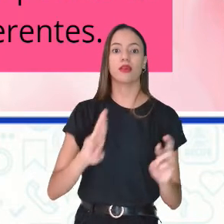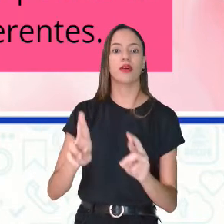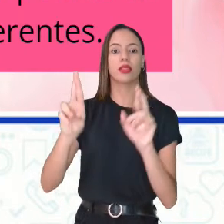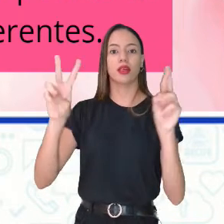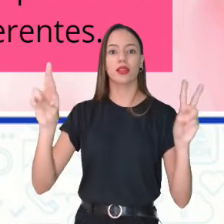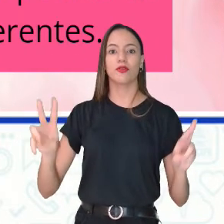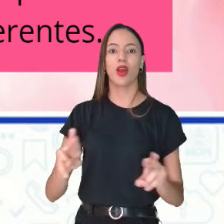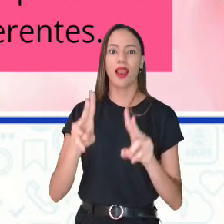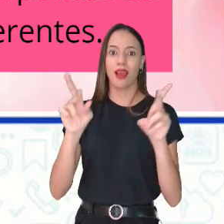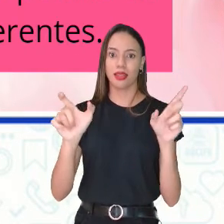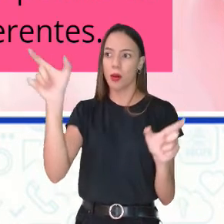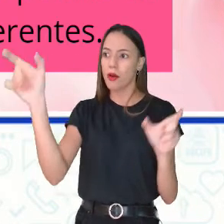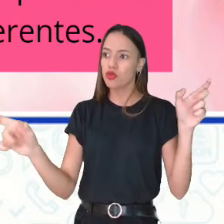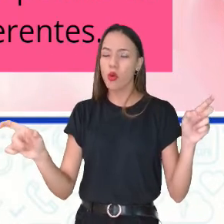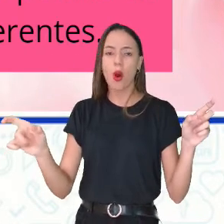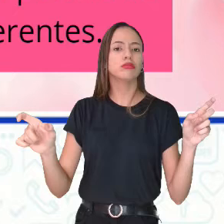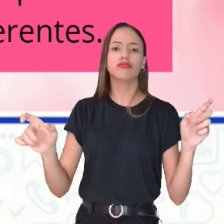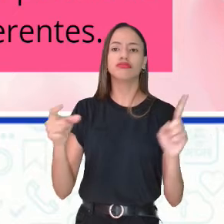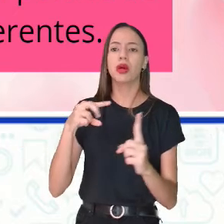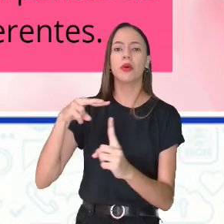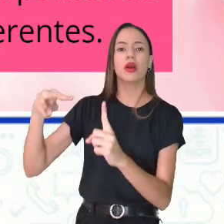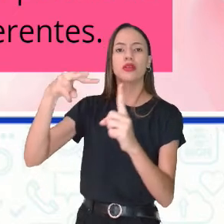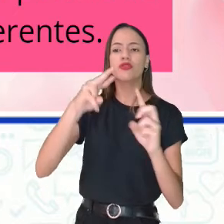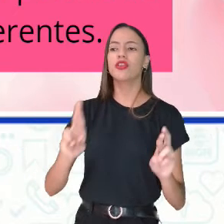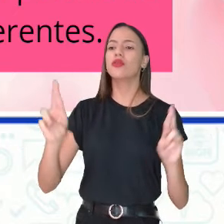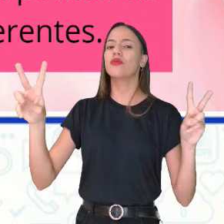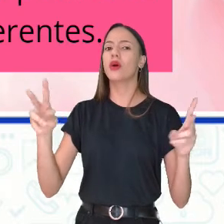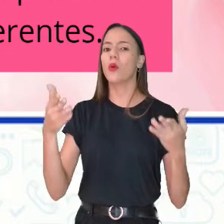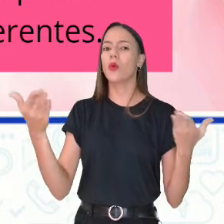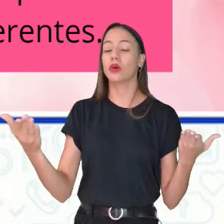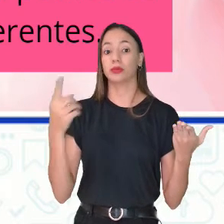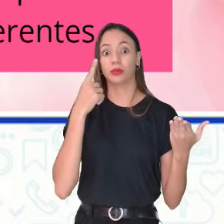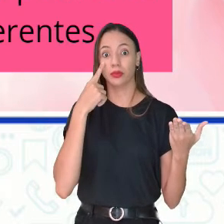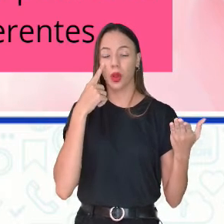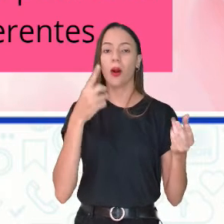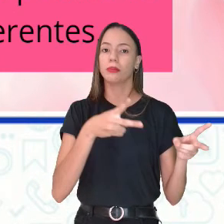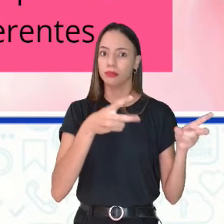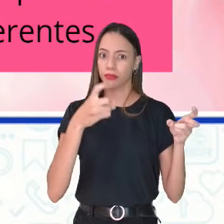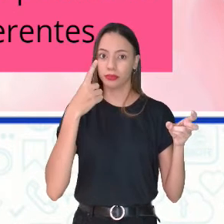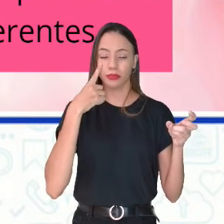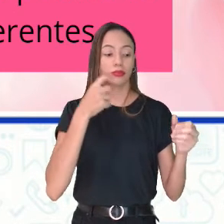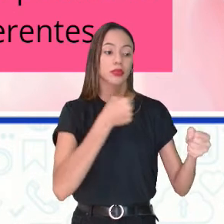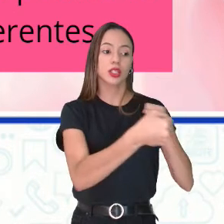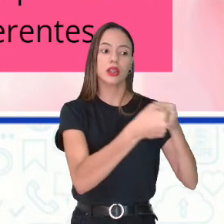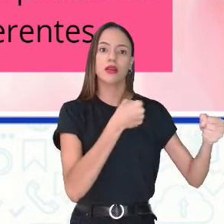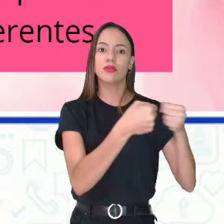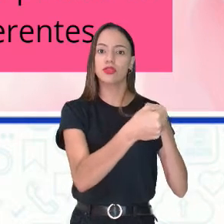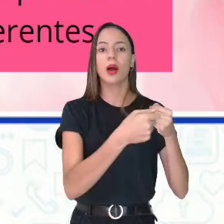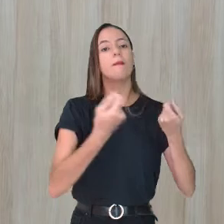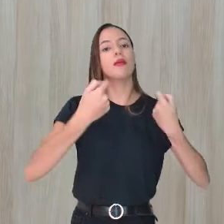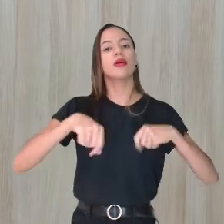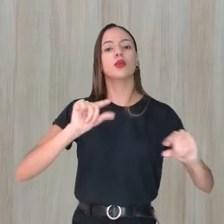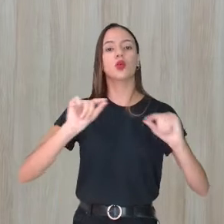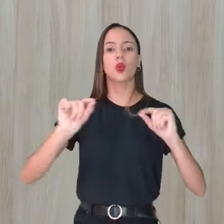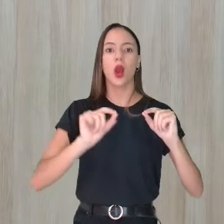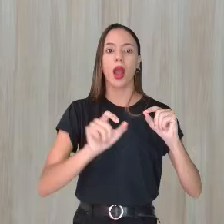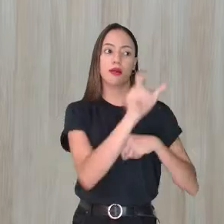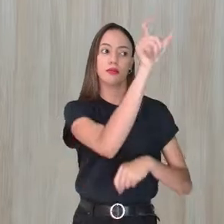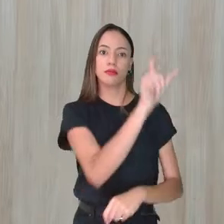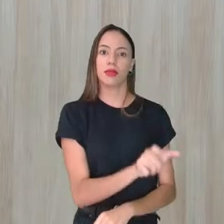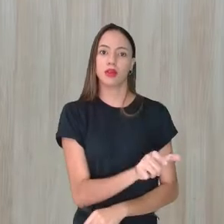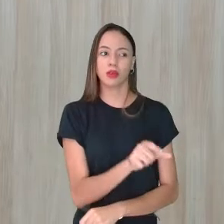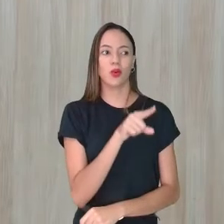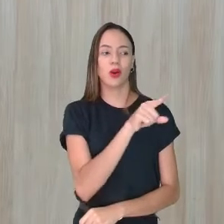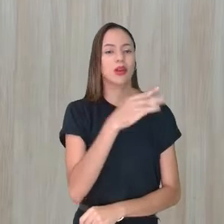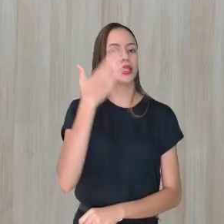vistas diferentes. Então, vocês percebem que a entrevista geralmente é feita com alguém para saber